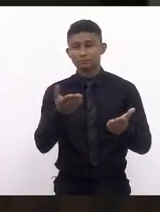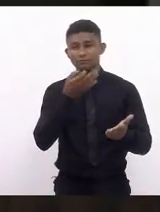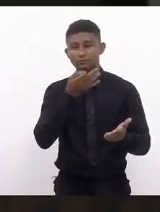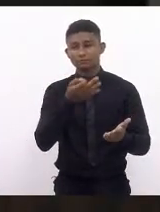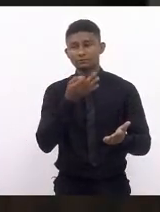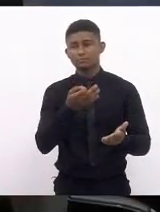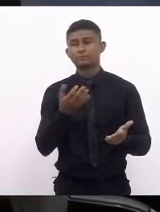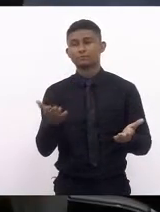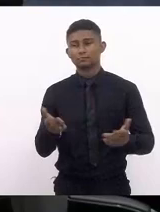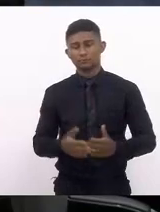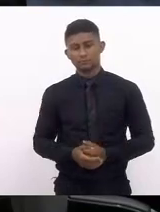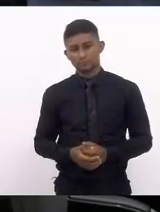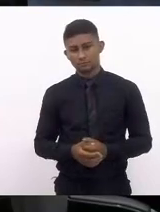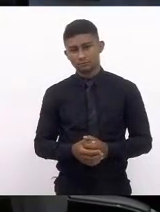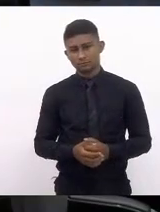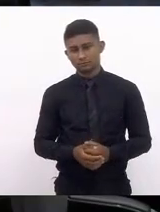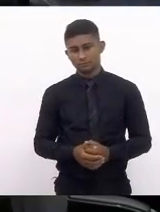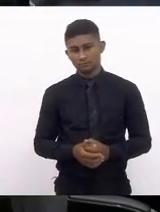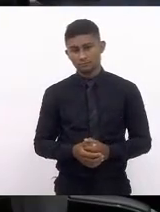aparecer deputada